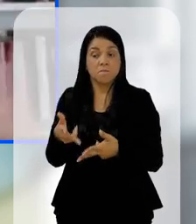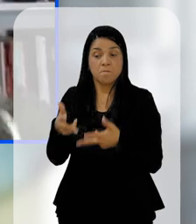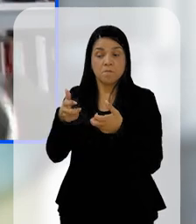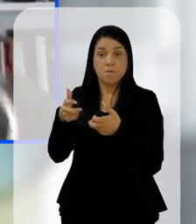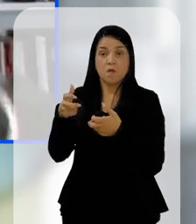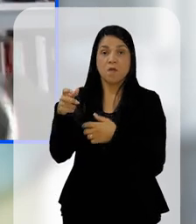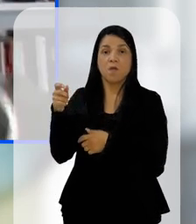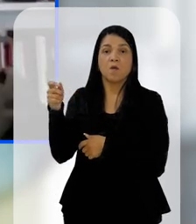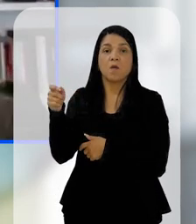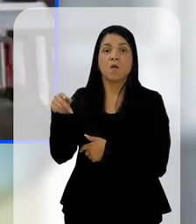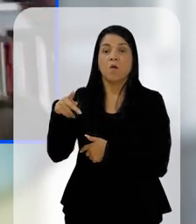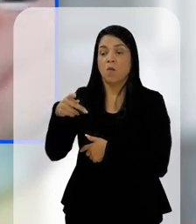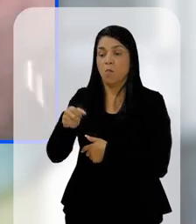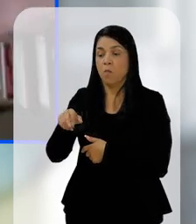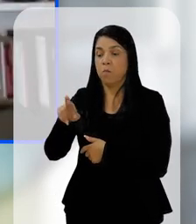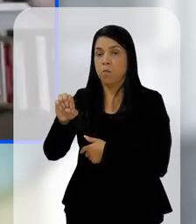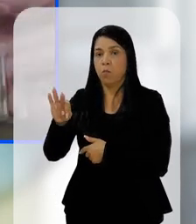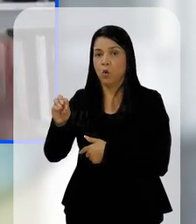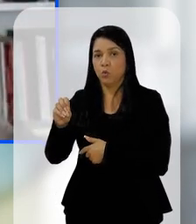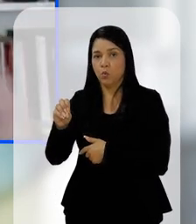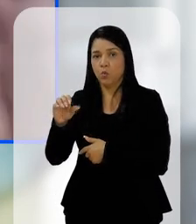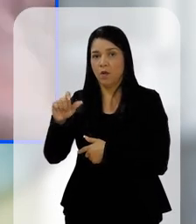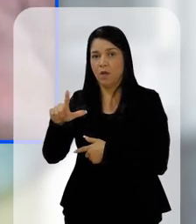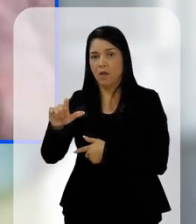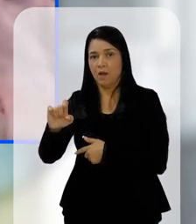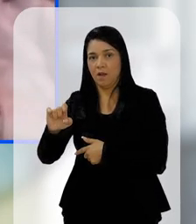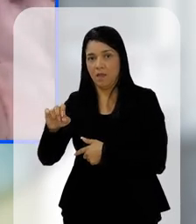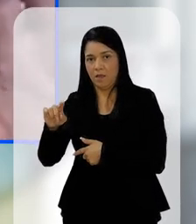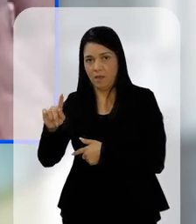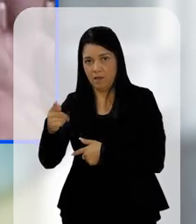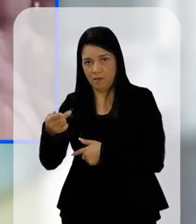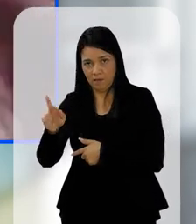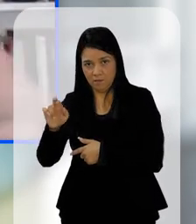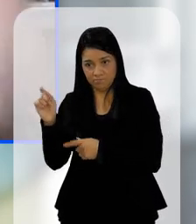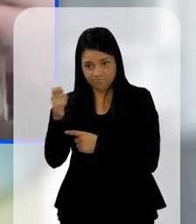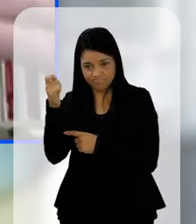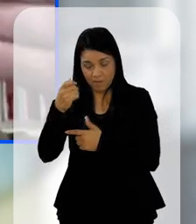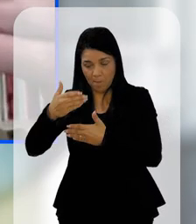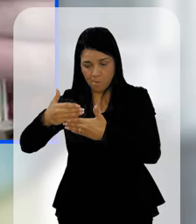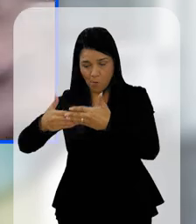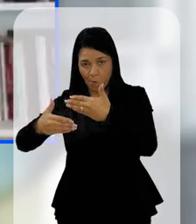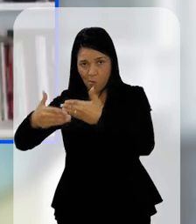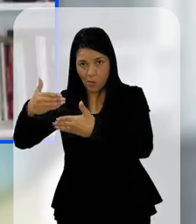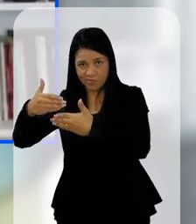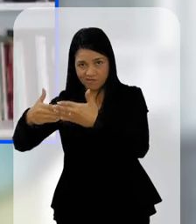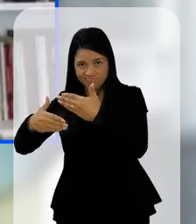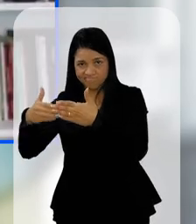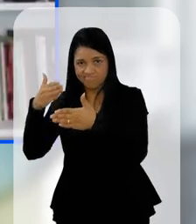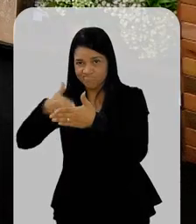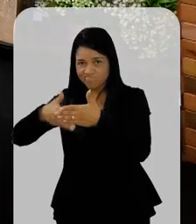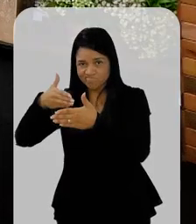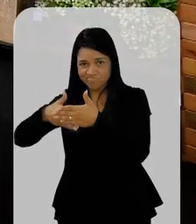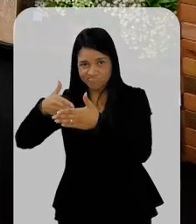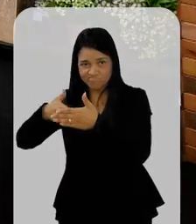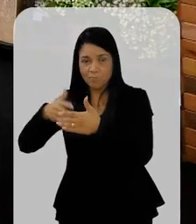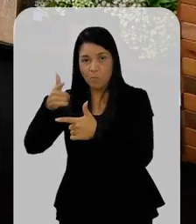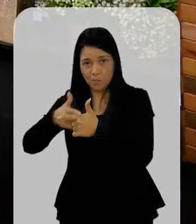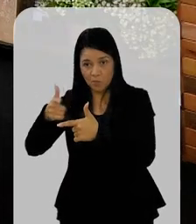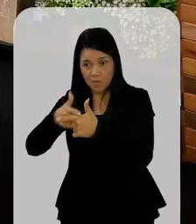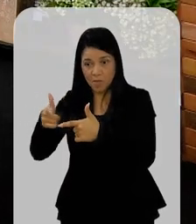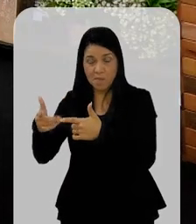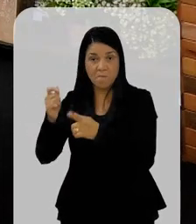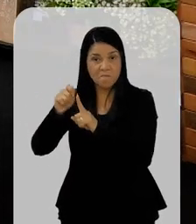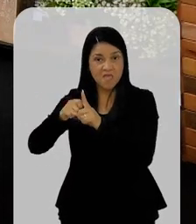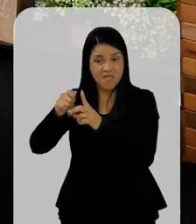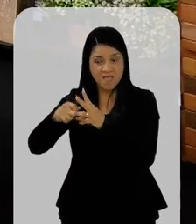Porto Alegre, aquele grande muro da Mauá e as comportas que não funcionam bem por falta de manutenção, a ideia até bem pouco